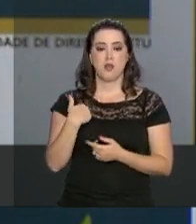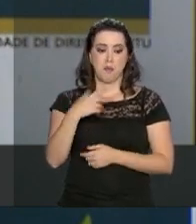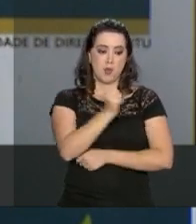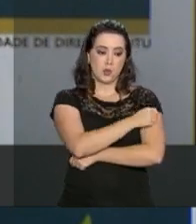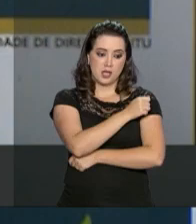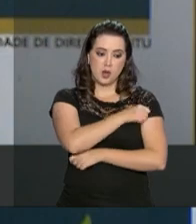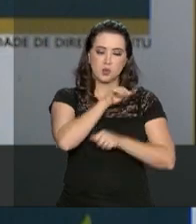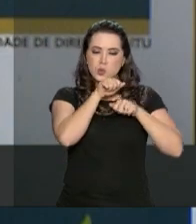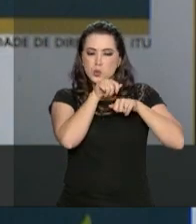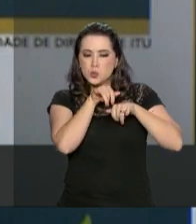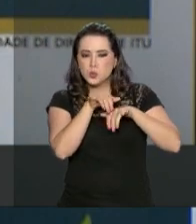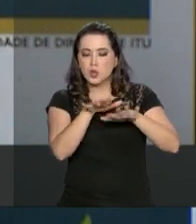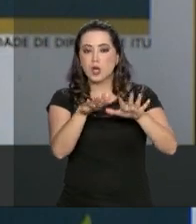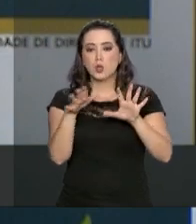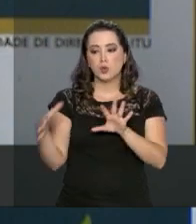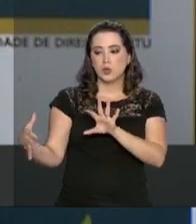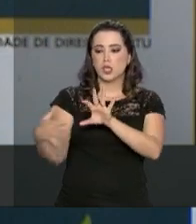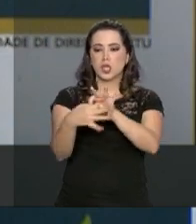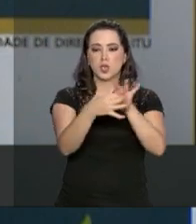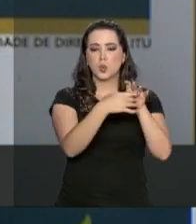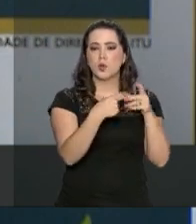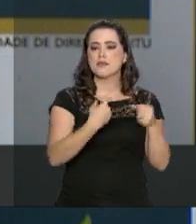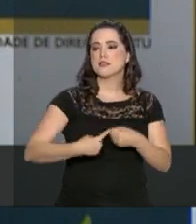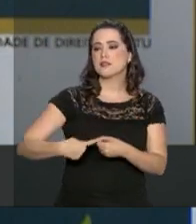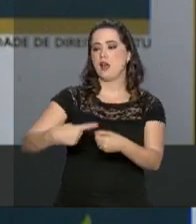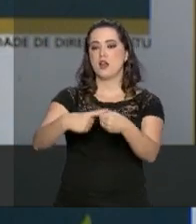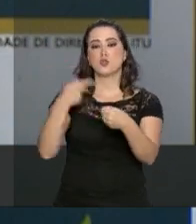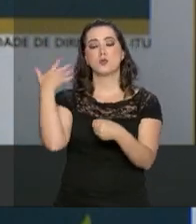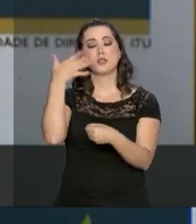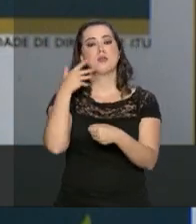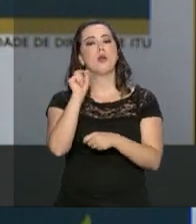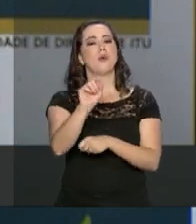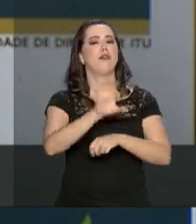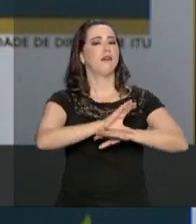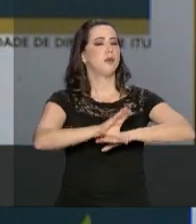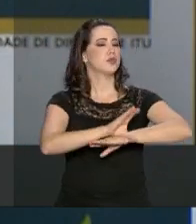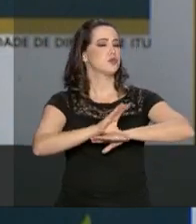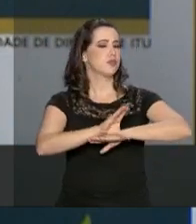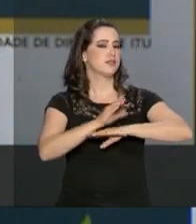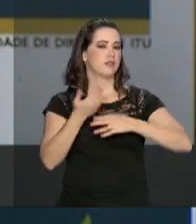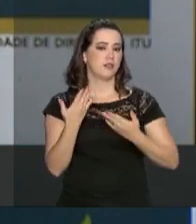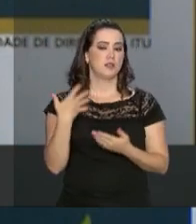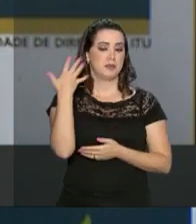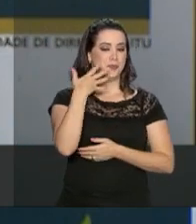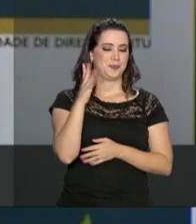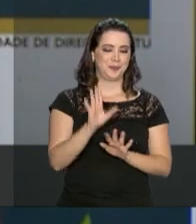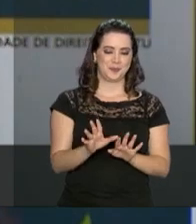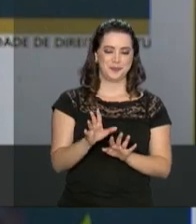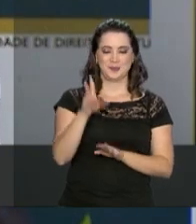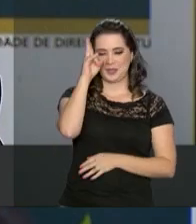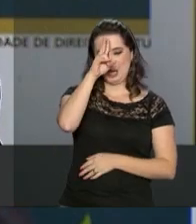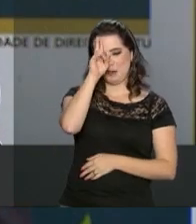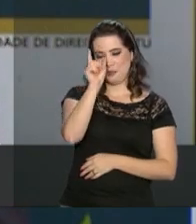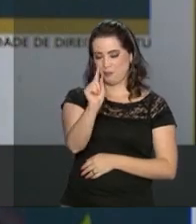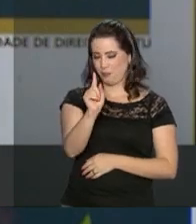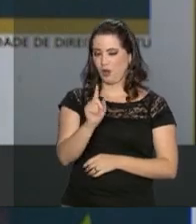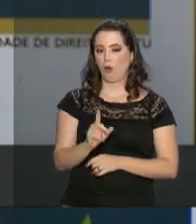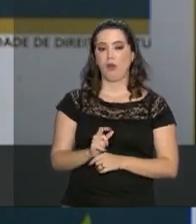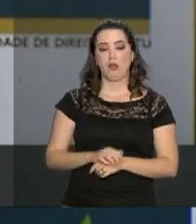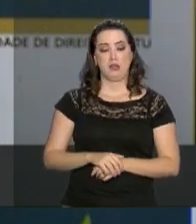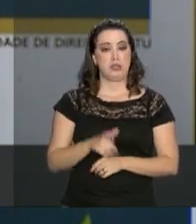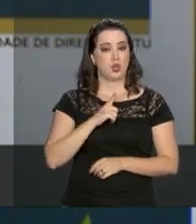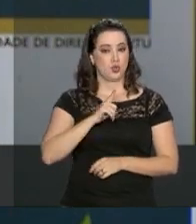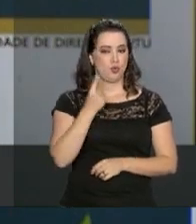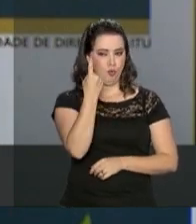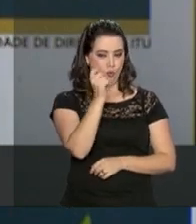para explicar até, num dado momento, o que era a Constituinte. E até conto aqui um fato curioso. Havia um